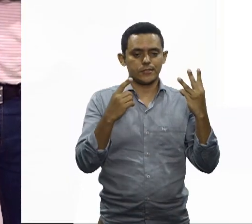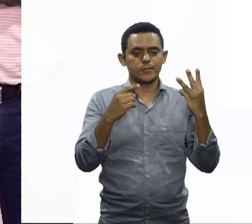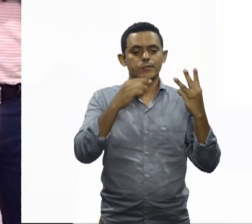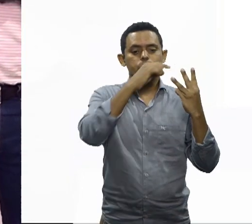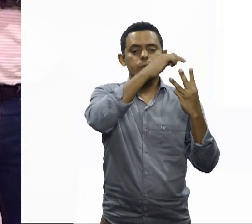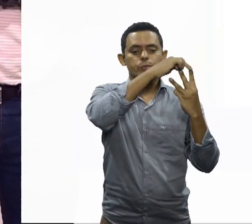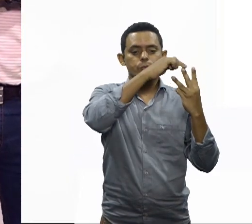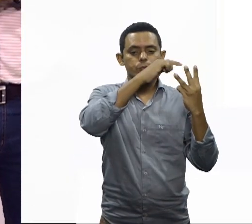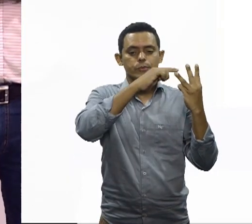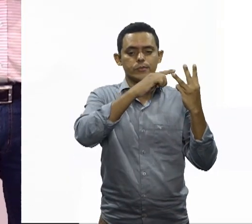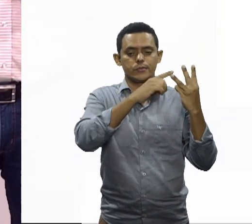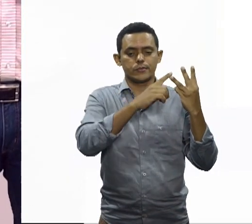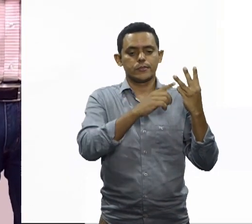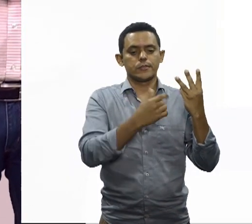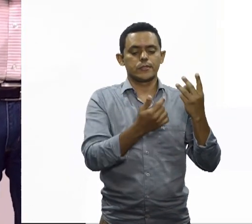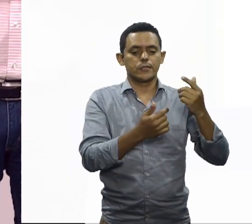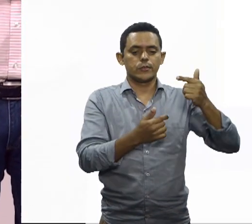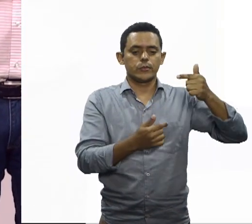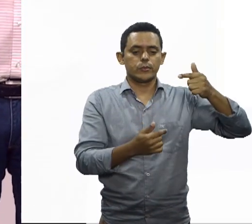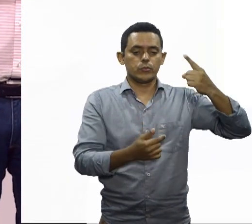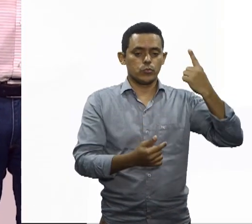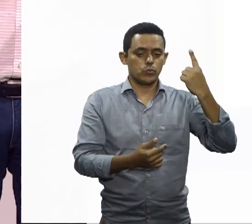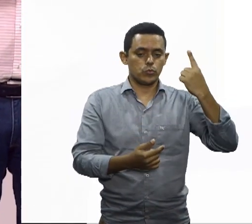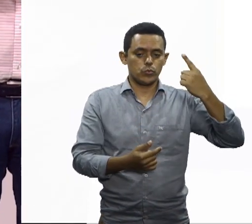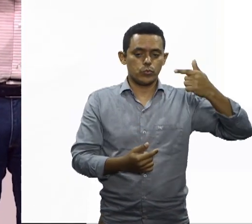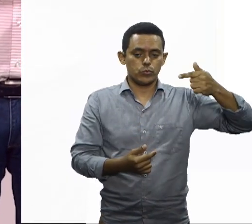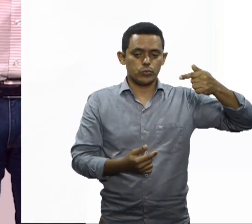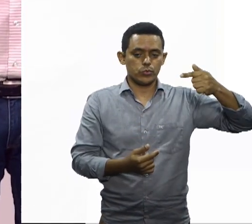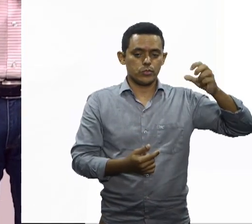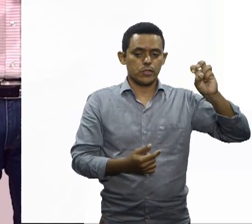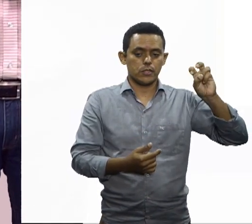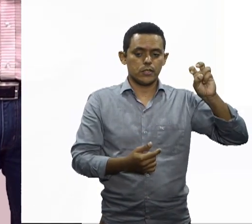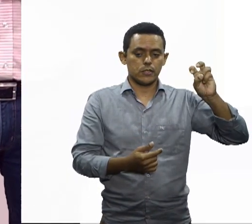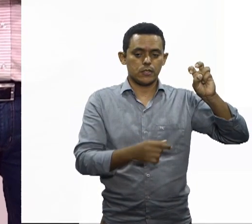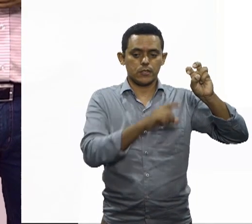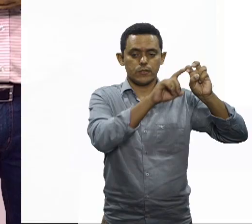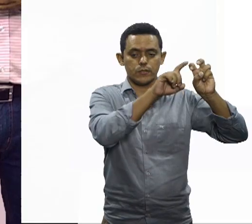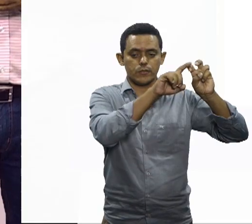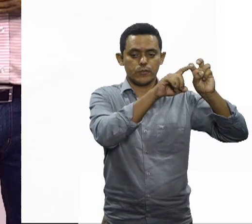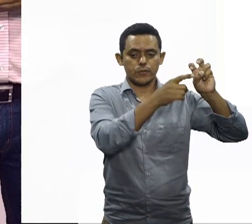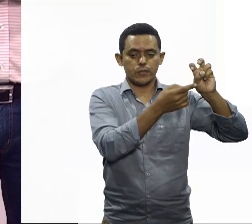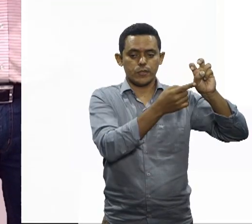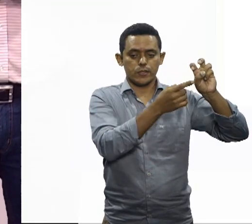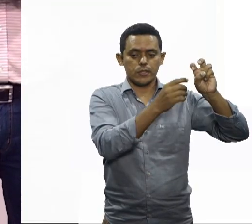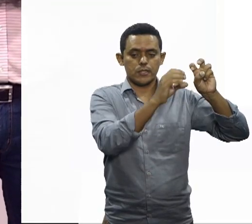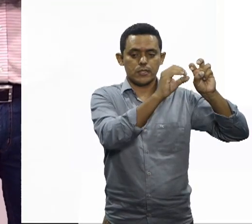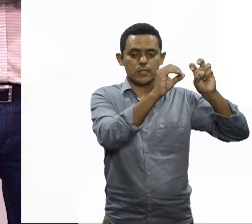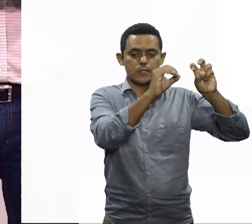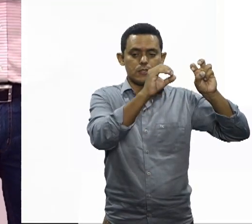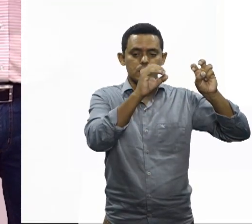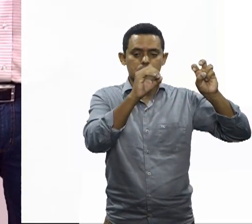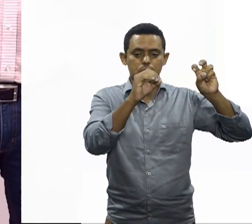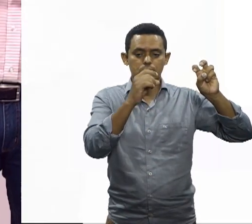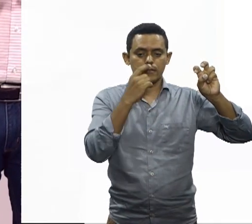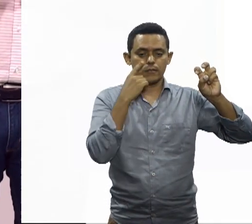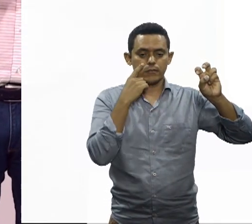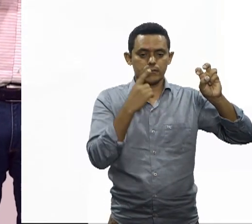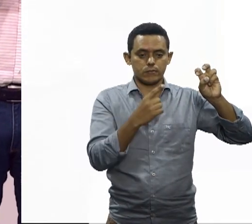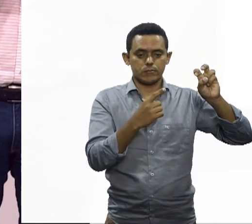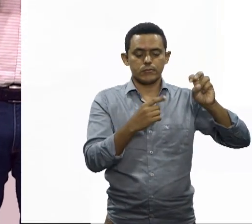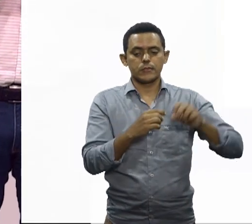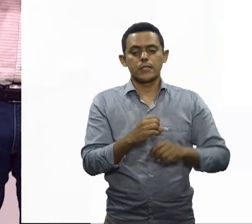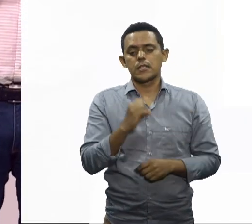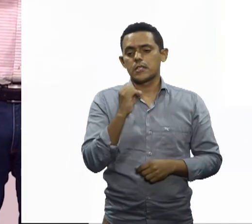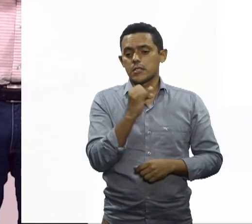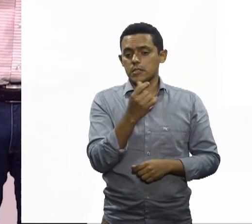direita, 3 casas. Mas observe que o 175 não tem nenhuma casa decimal. Lembrando agora há pouco, se não aparece a